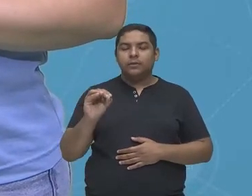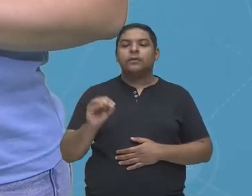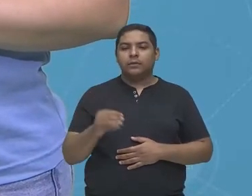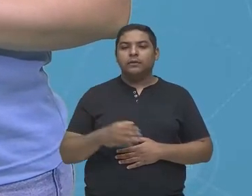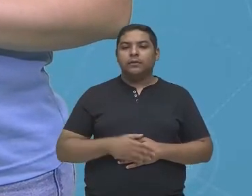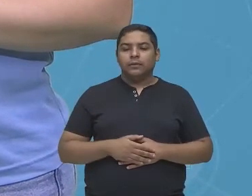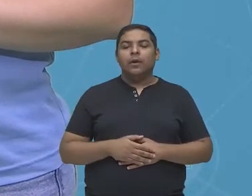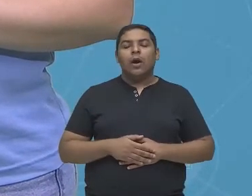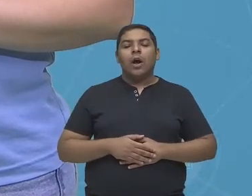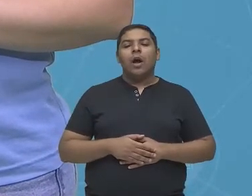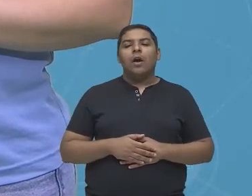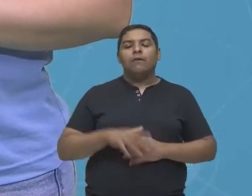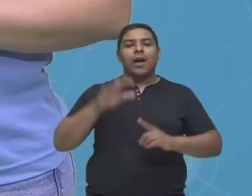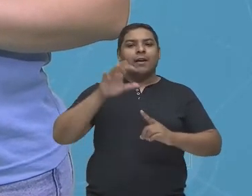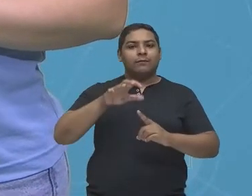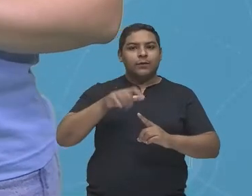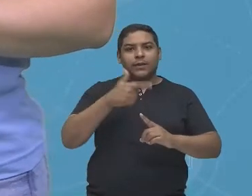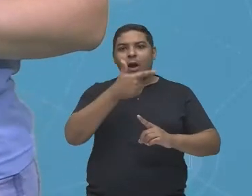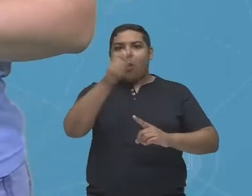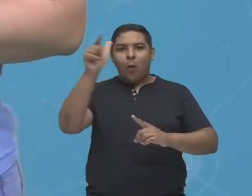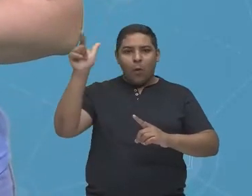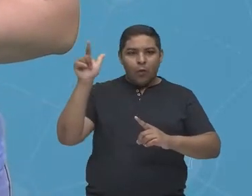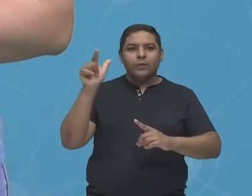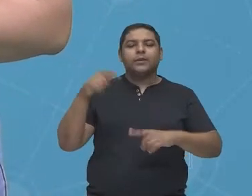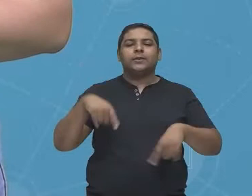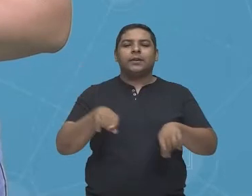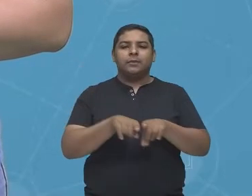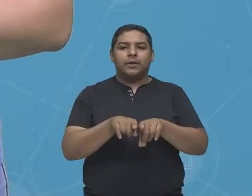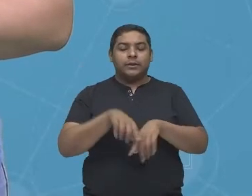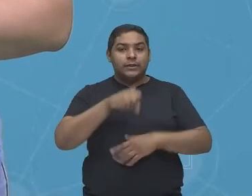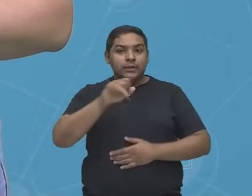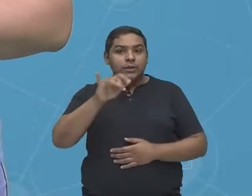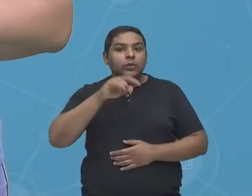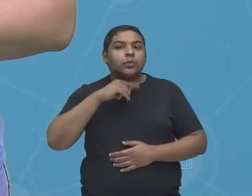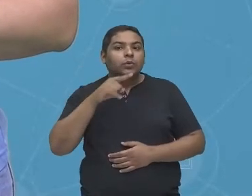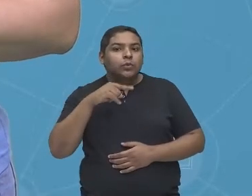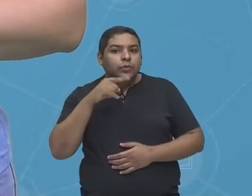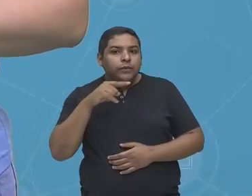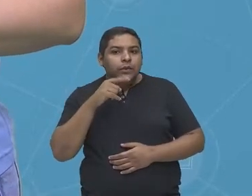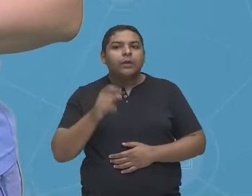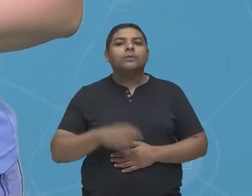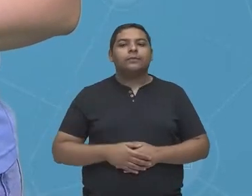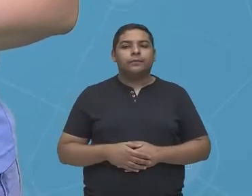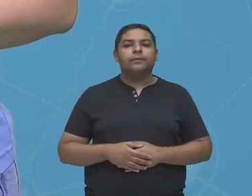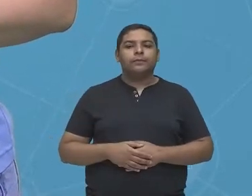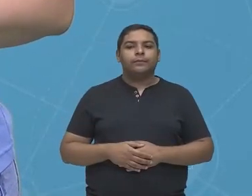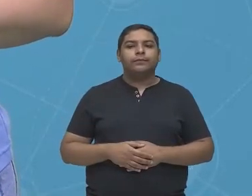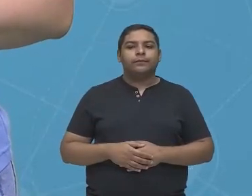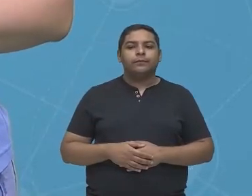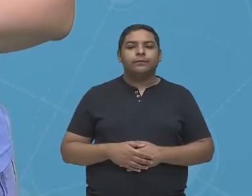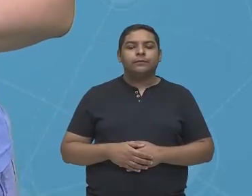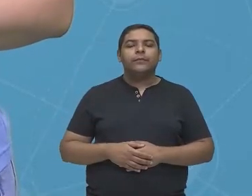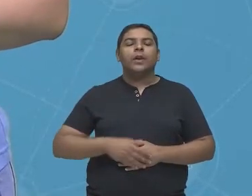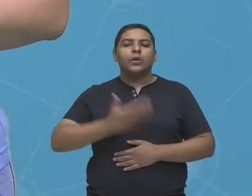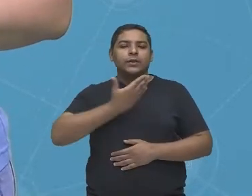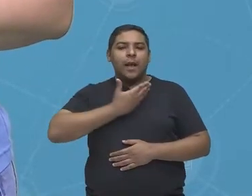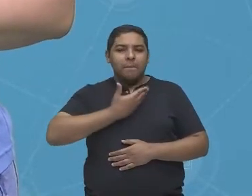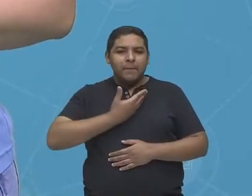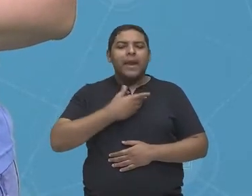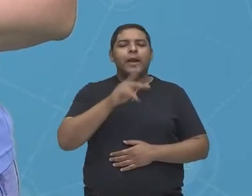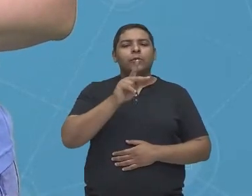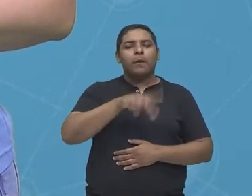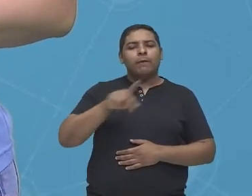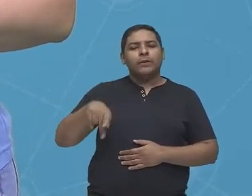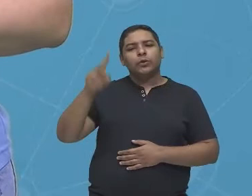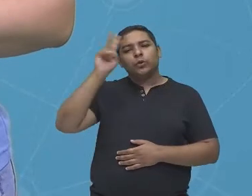muitas outras que vão acontecer por aí, tá? Queridos, caso tenham dúvidas sobre esse conteúdo da aula, os nossos colegas de plantão estão no chat para tirar as